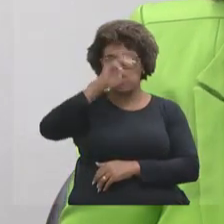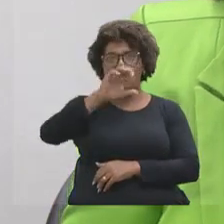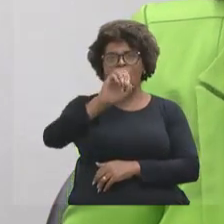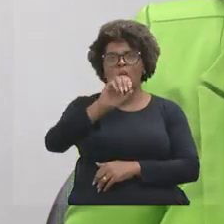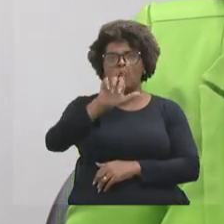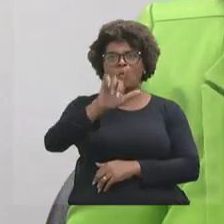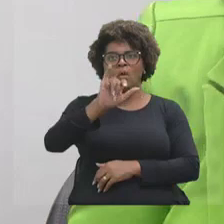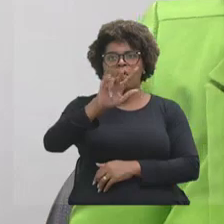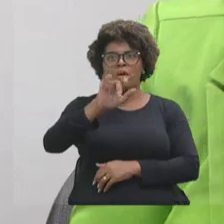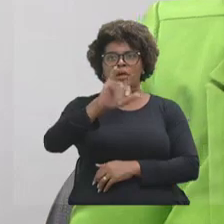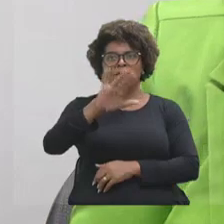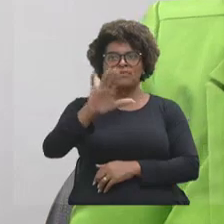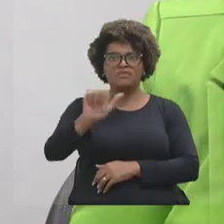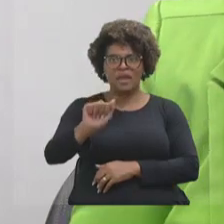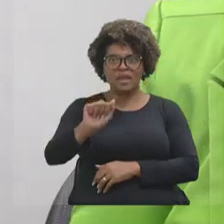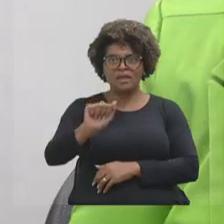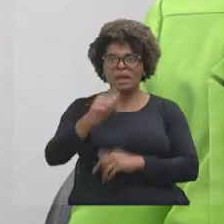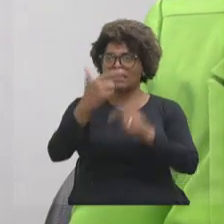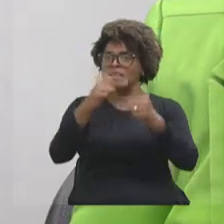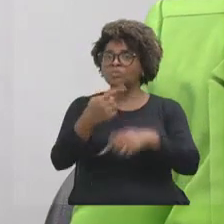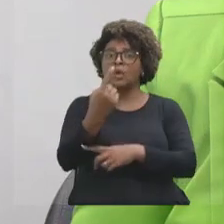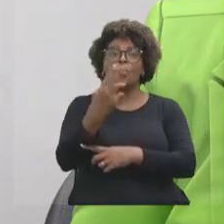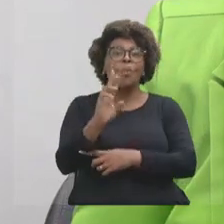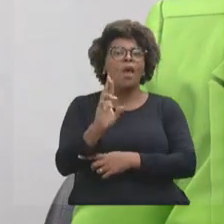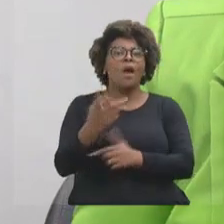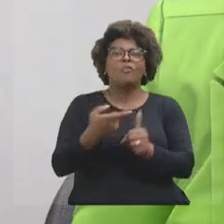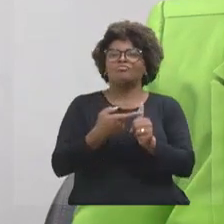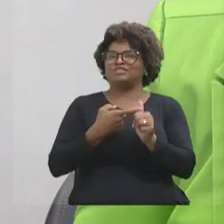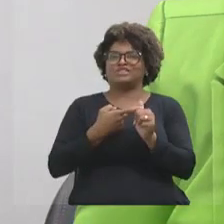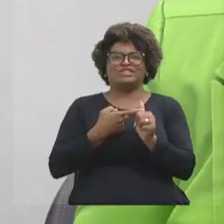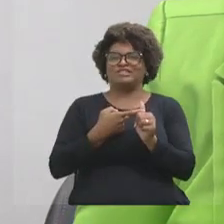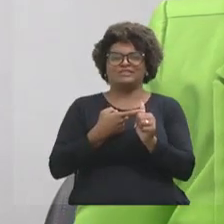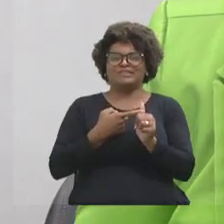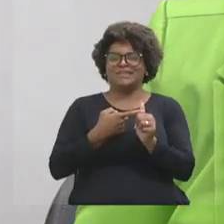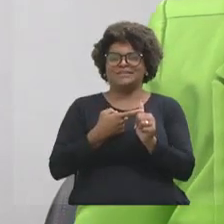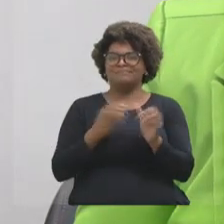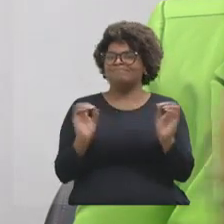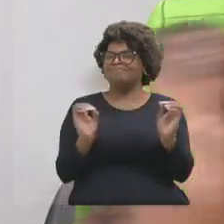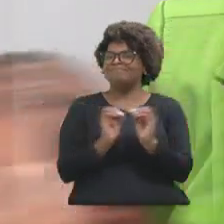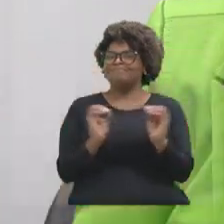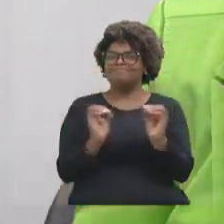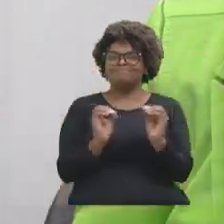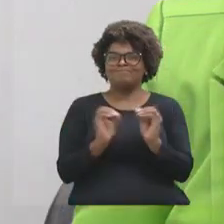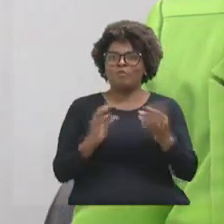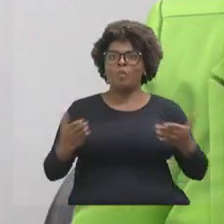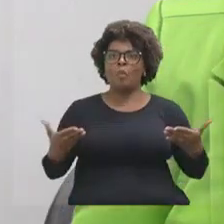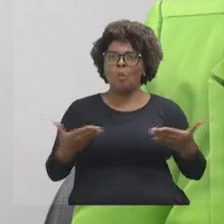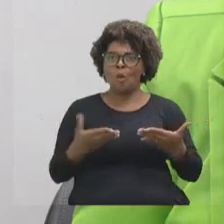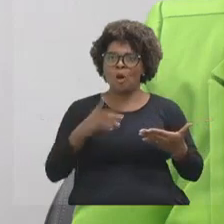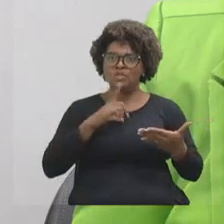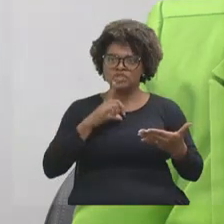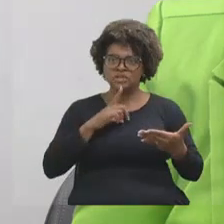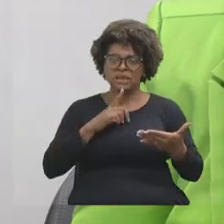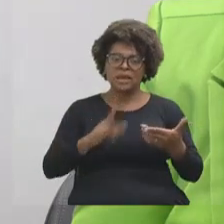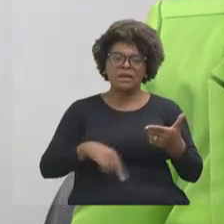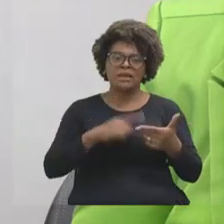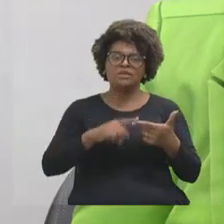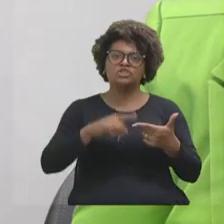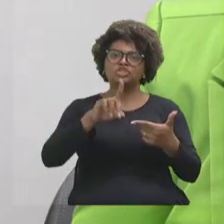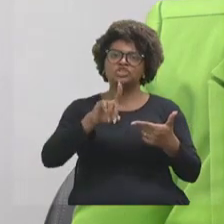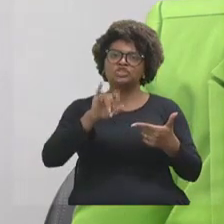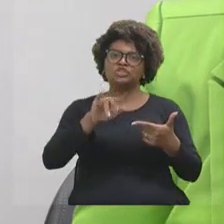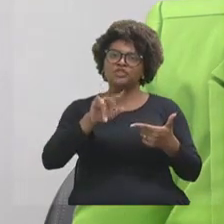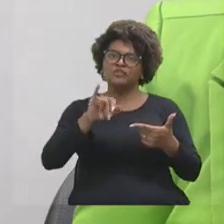um real de dívida um real de dívida hoje nós temos Divinópolis tratando Oncologia Itaúna